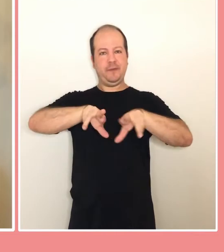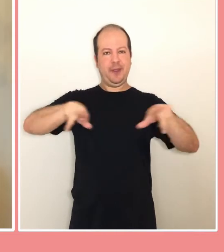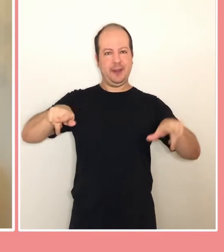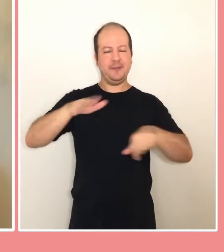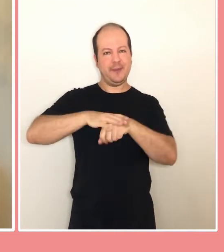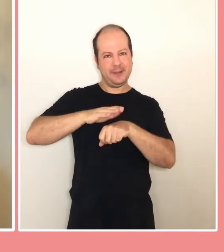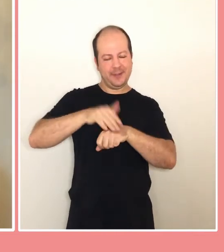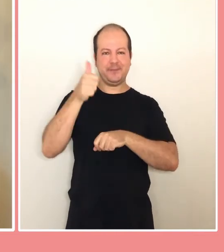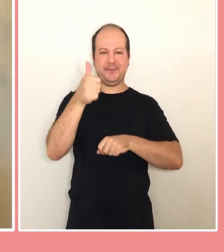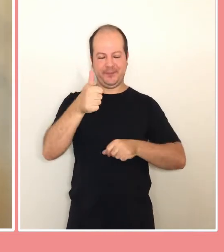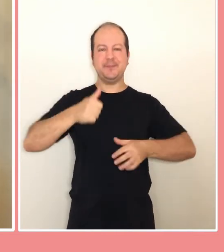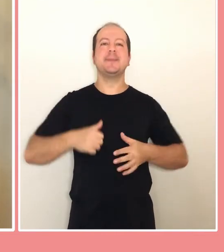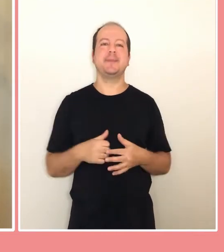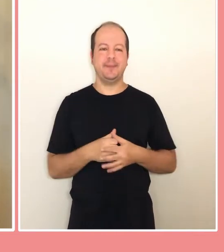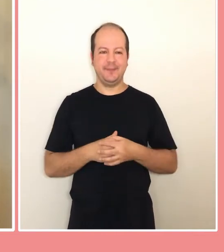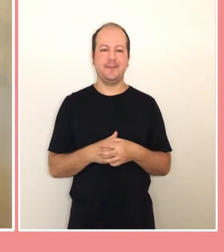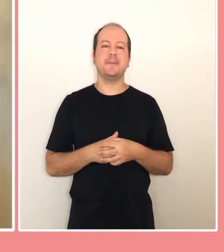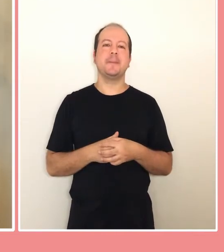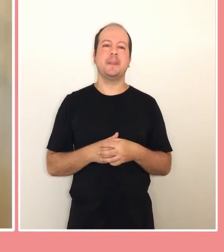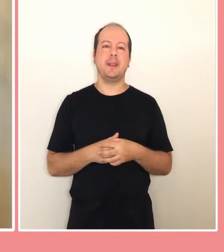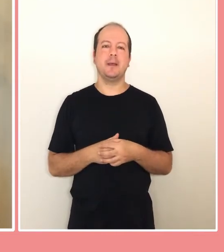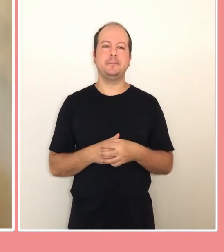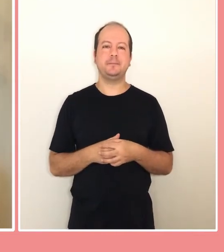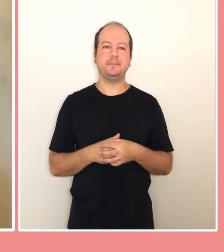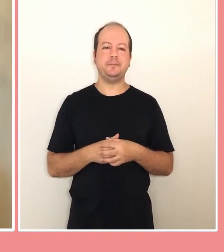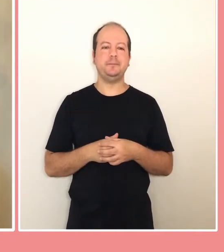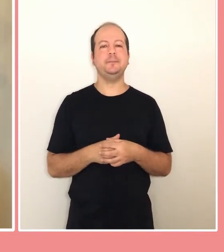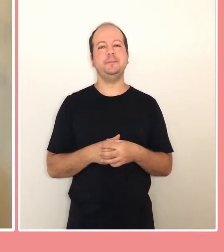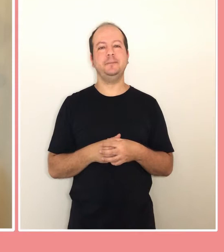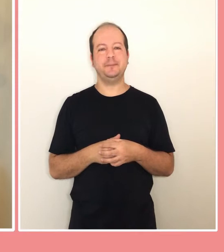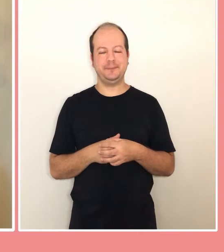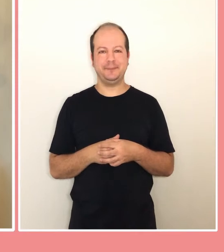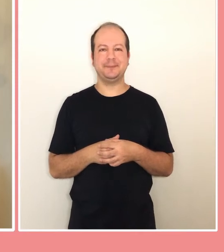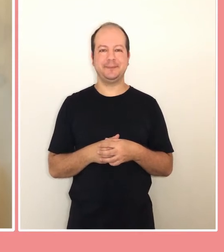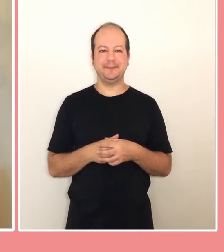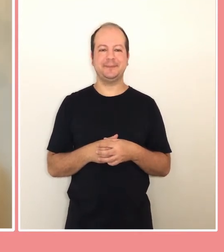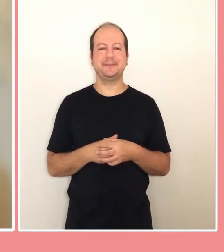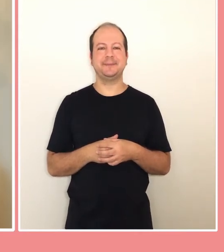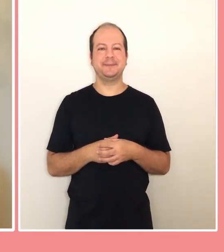É...